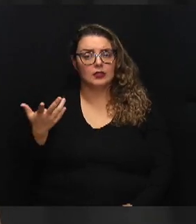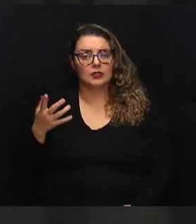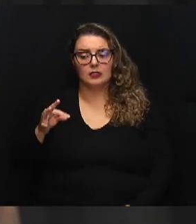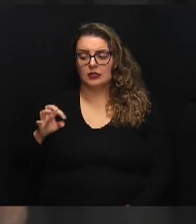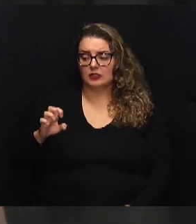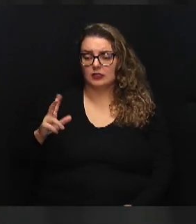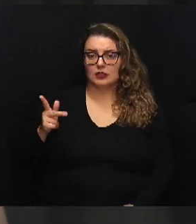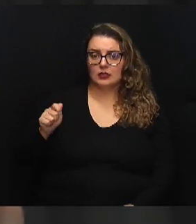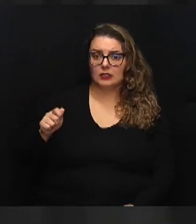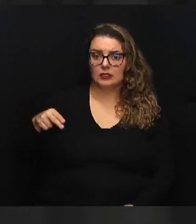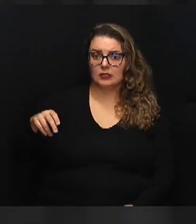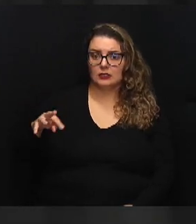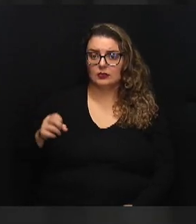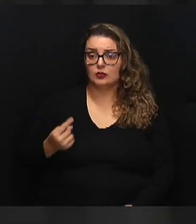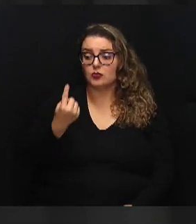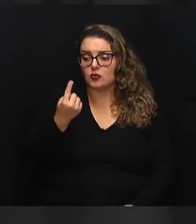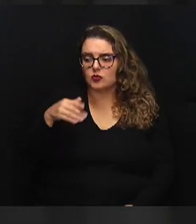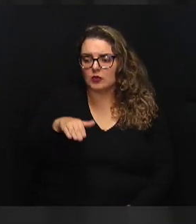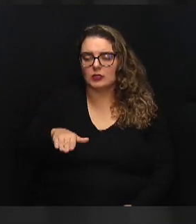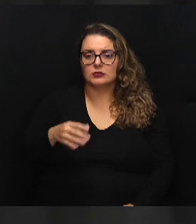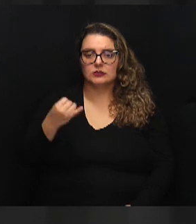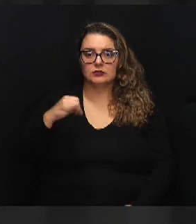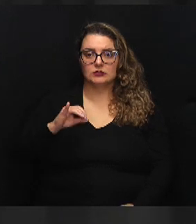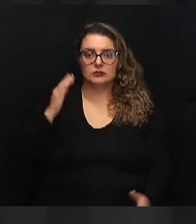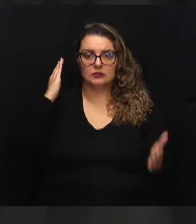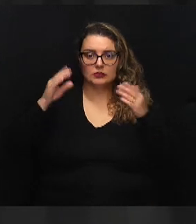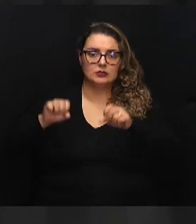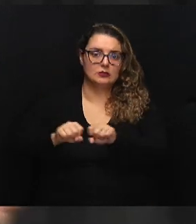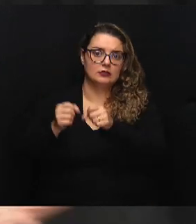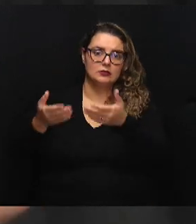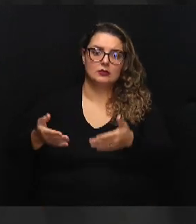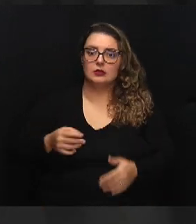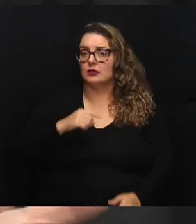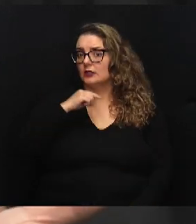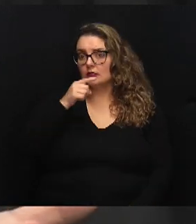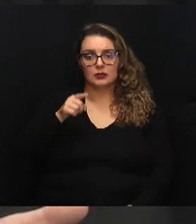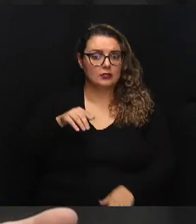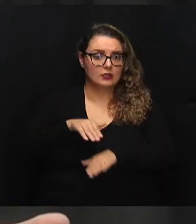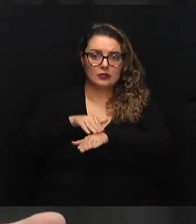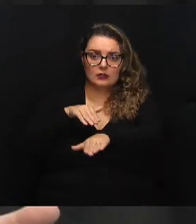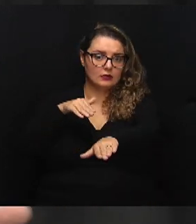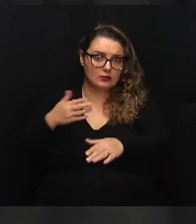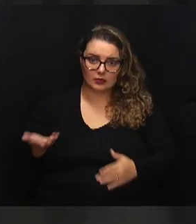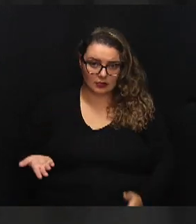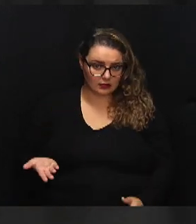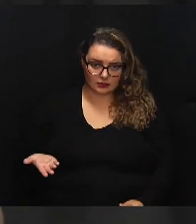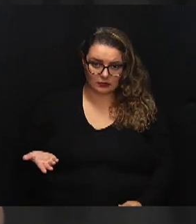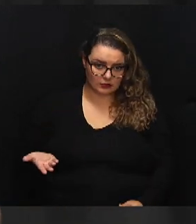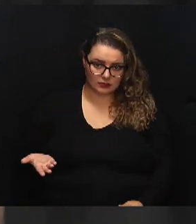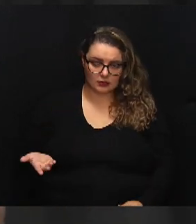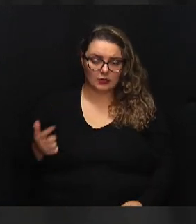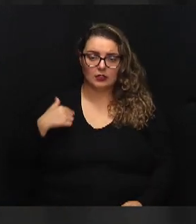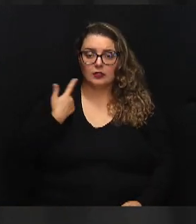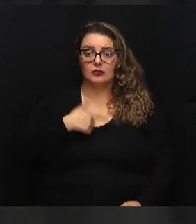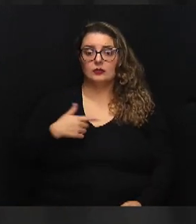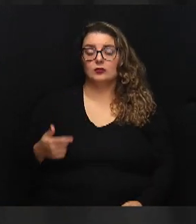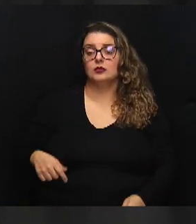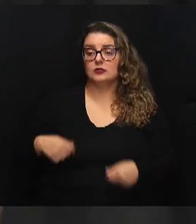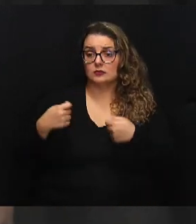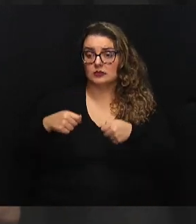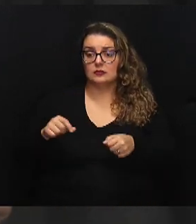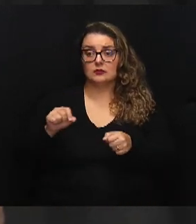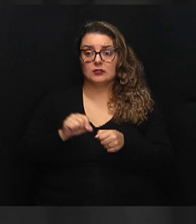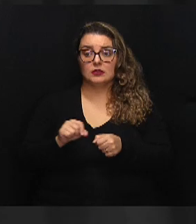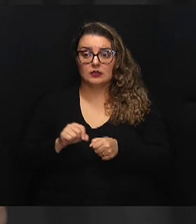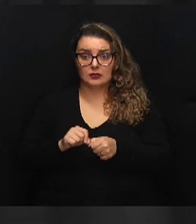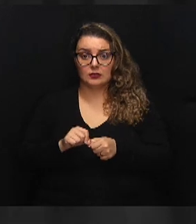Norte só cabe um carro, se um caminhão quebrar lá, ninguém anda mais, ninguém passa. Então, quer dizer, nós íamos ter que fazer